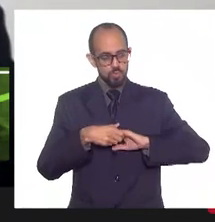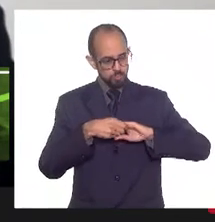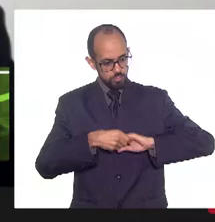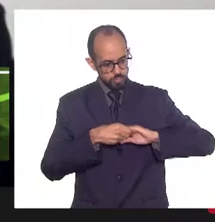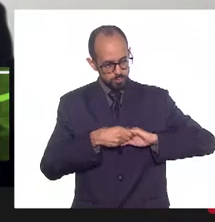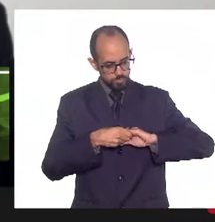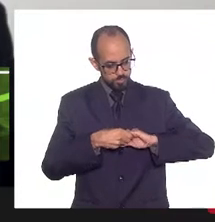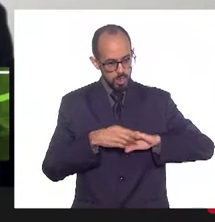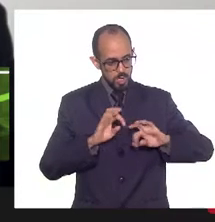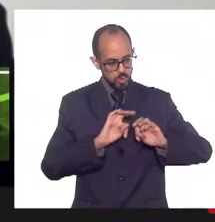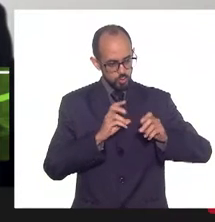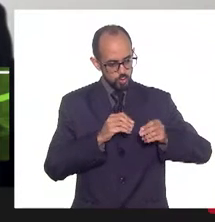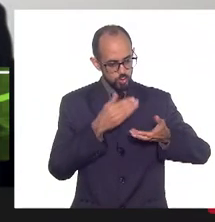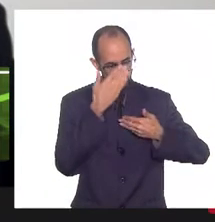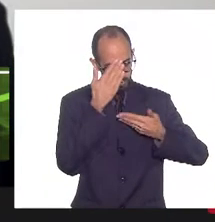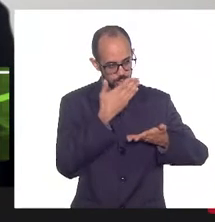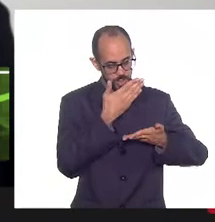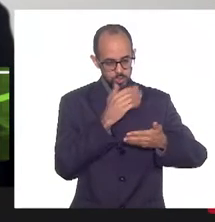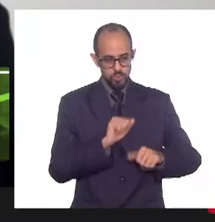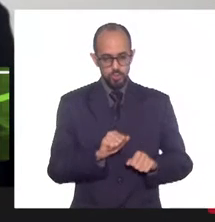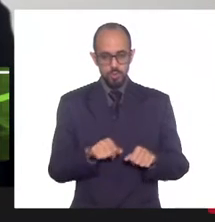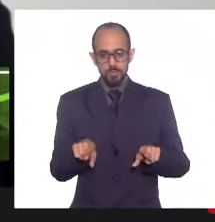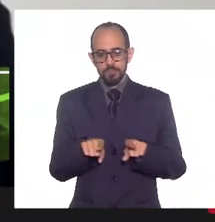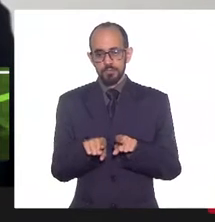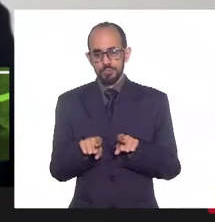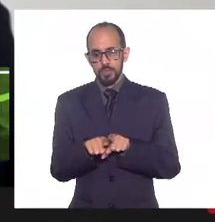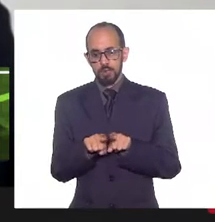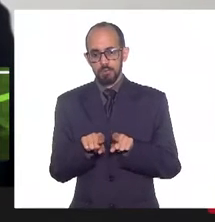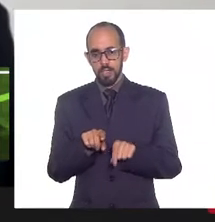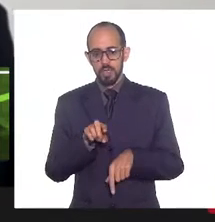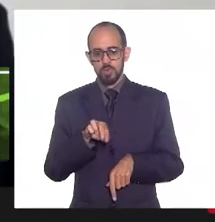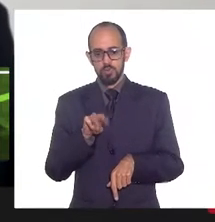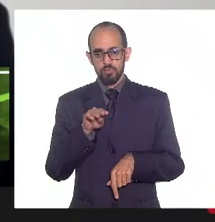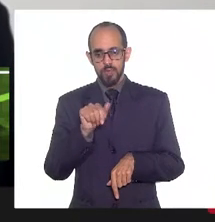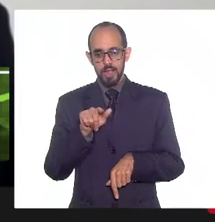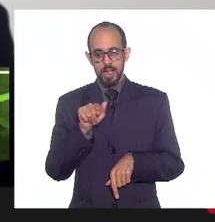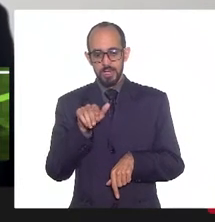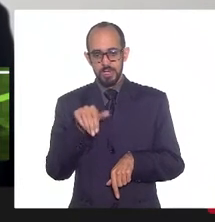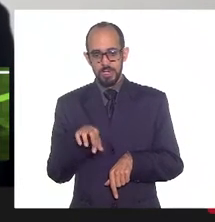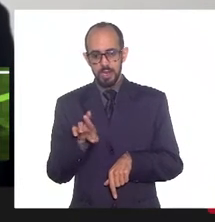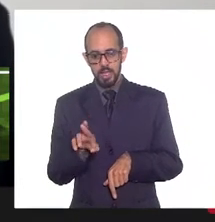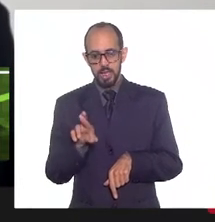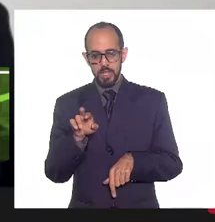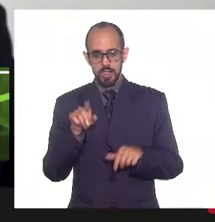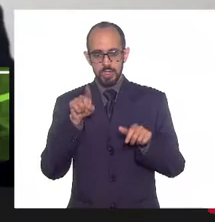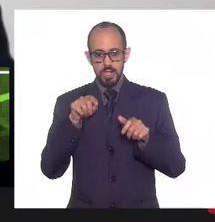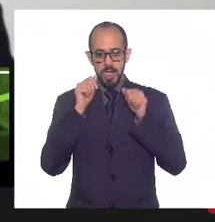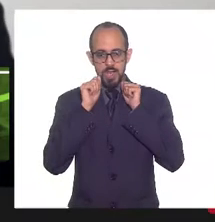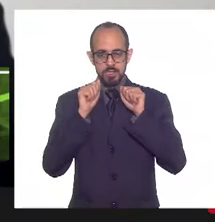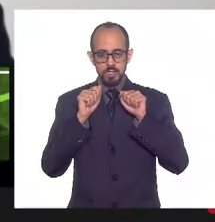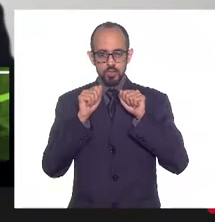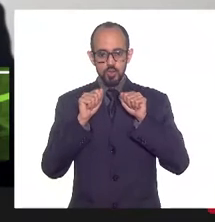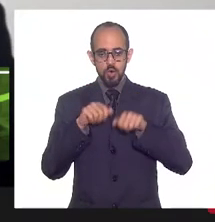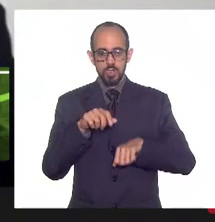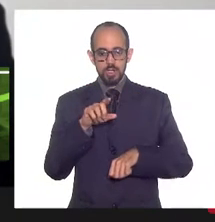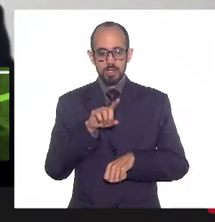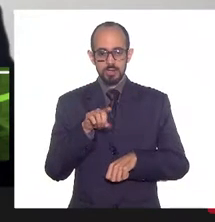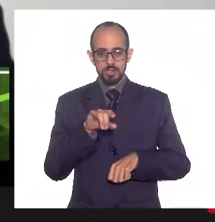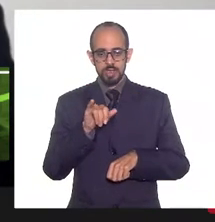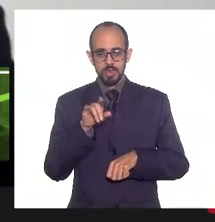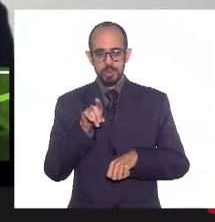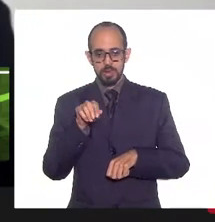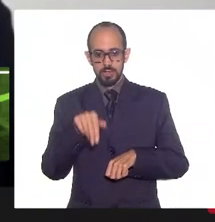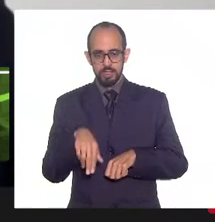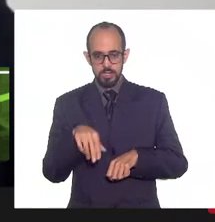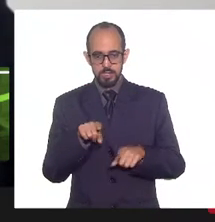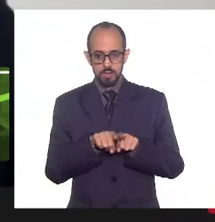presença na nossa audiência do Wagner Wagner Medeiros que é assessor do mandato da deputada Zeidã e da Morgana